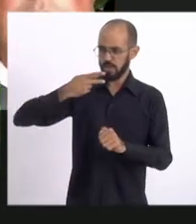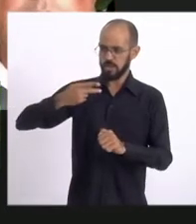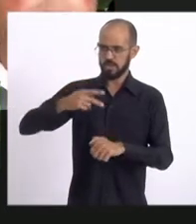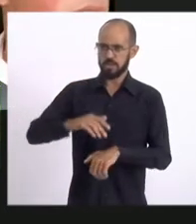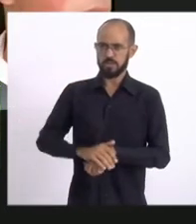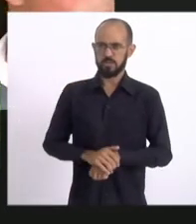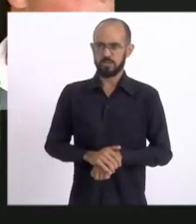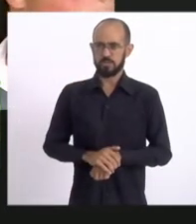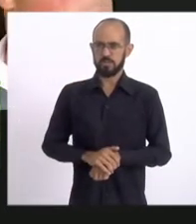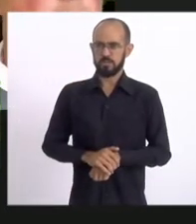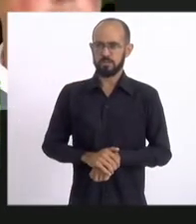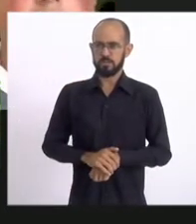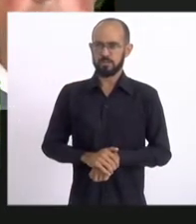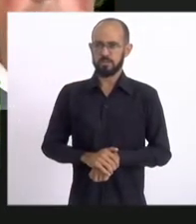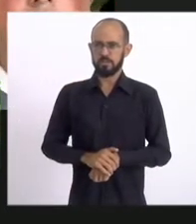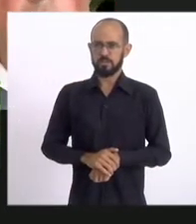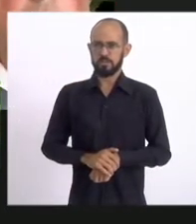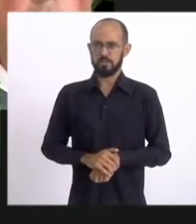está sem som,